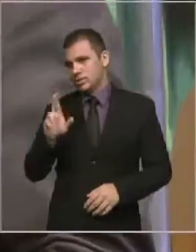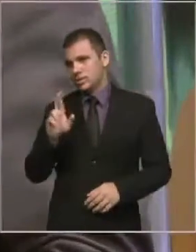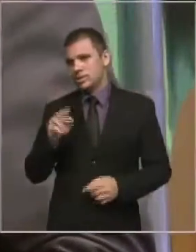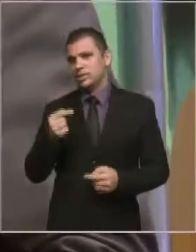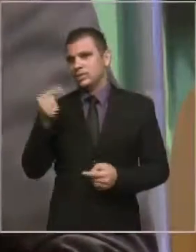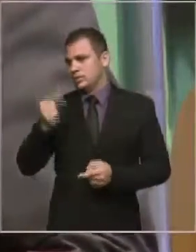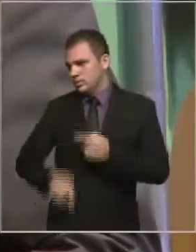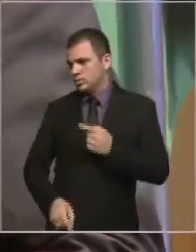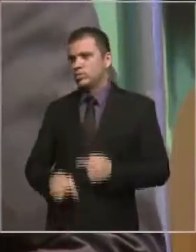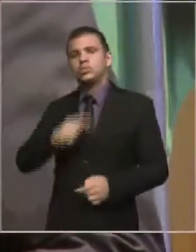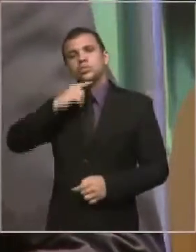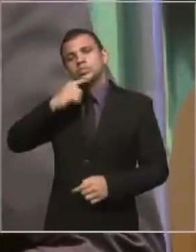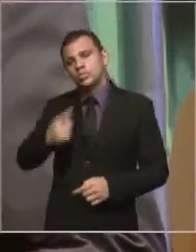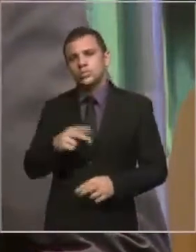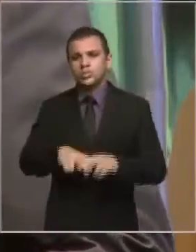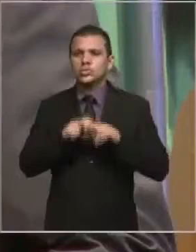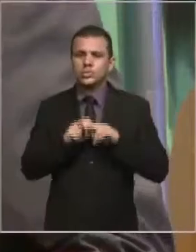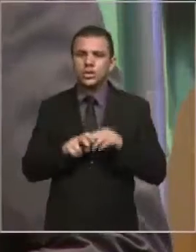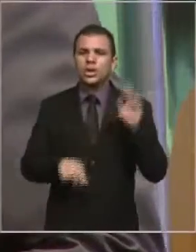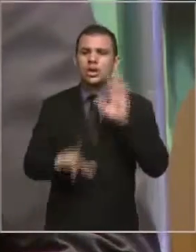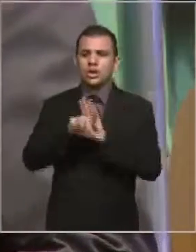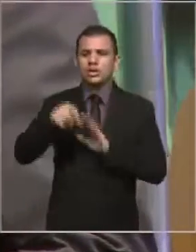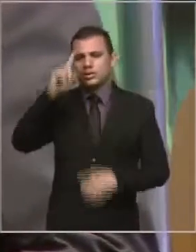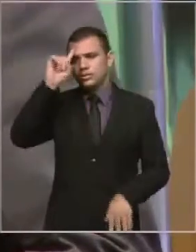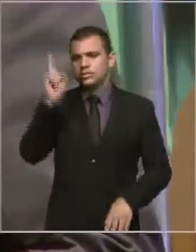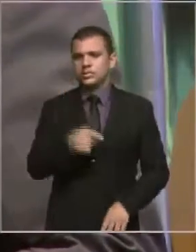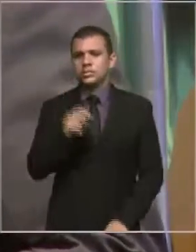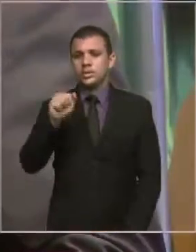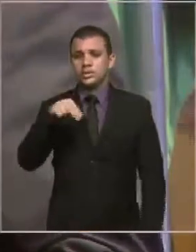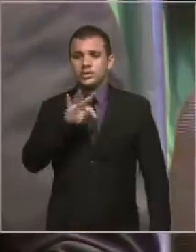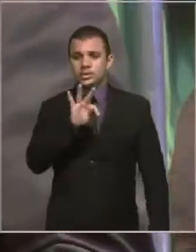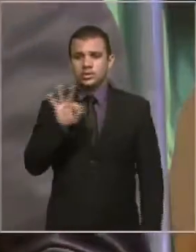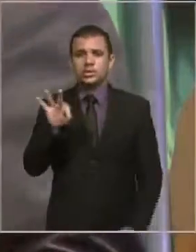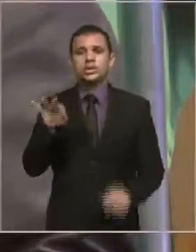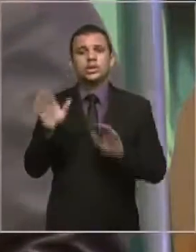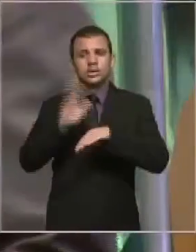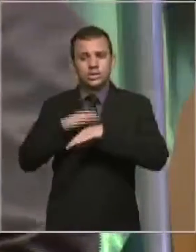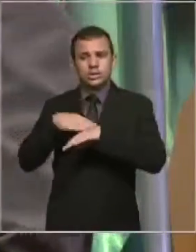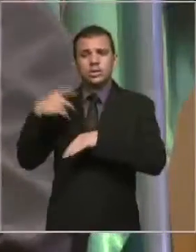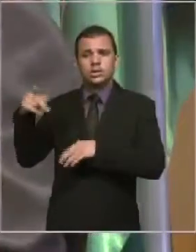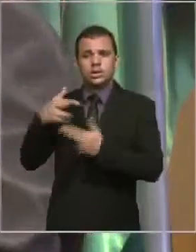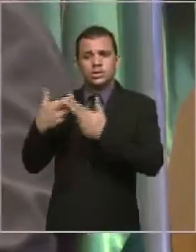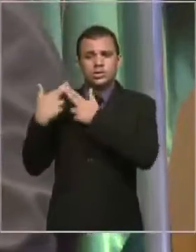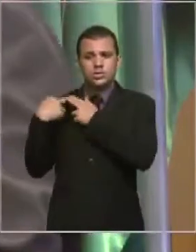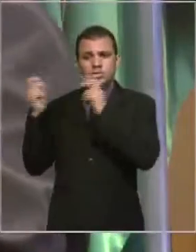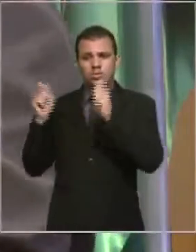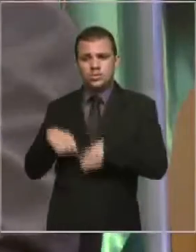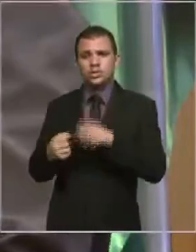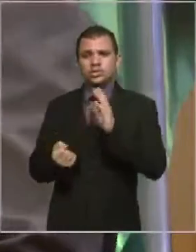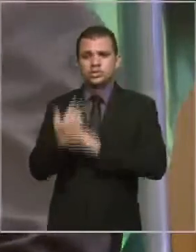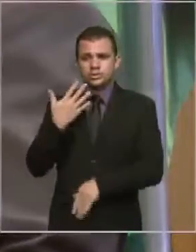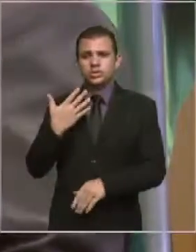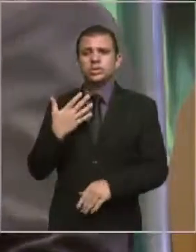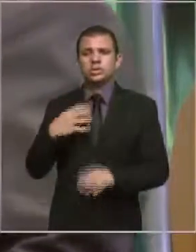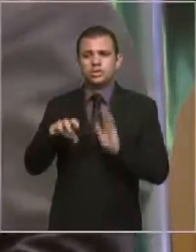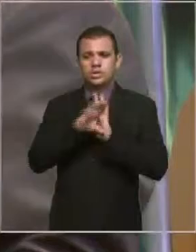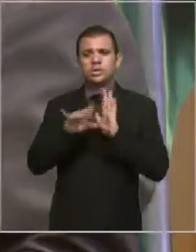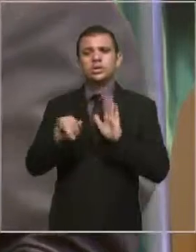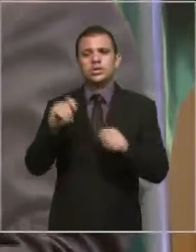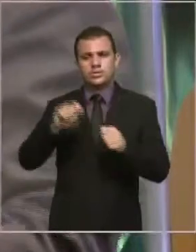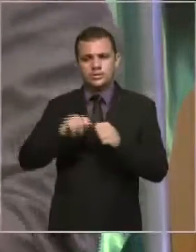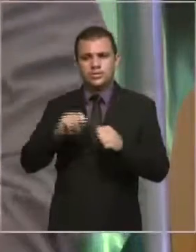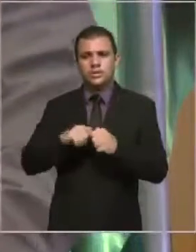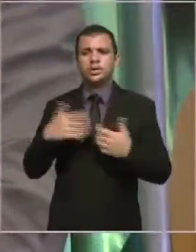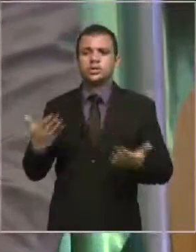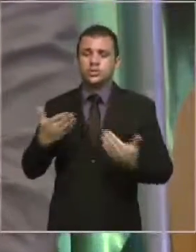NTT que tem o poder de fazer o edital de chamamento e assim o fez. A partir de agora, a gerência desse transporte